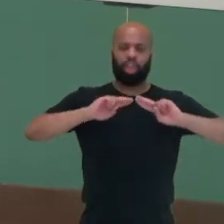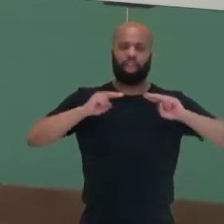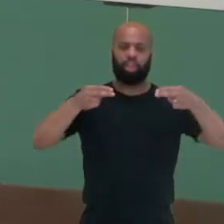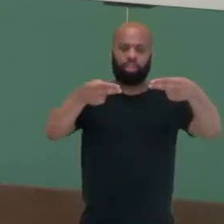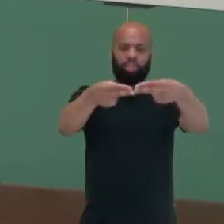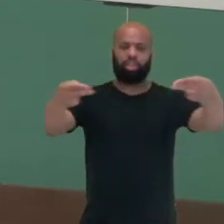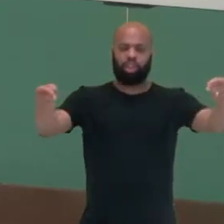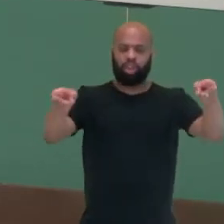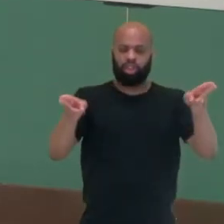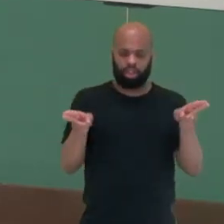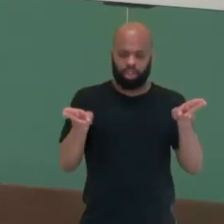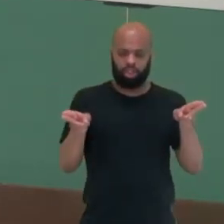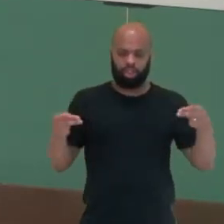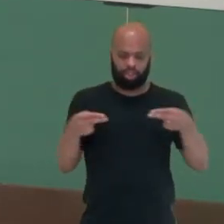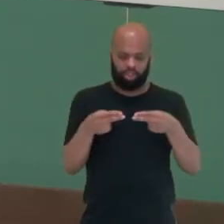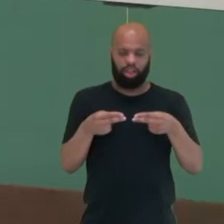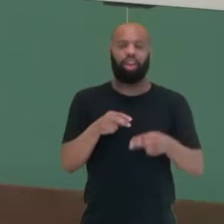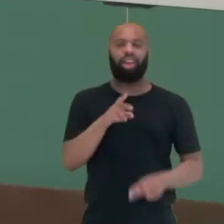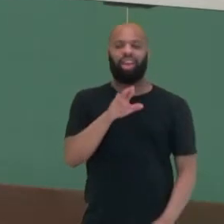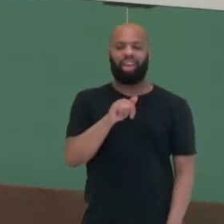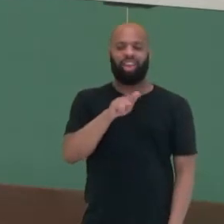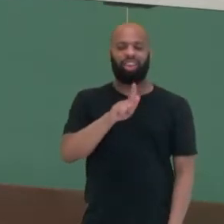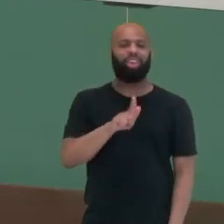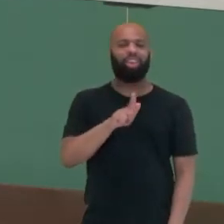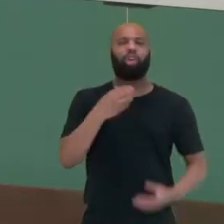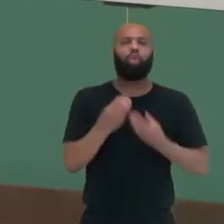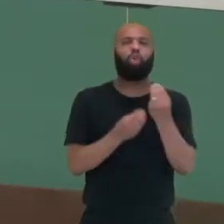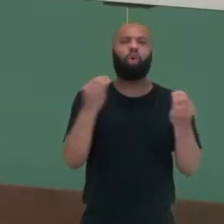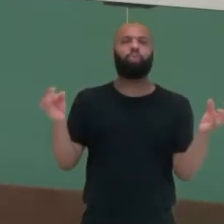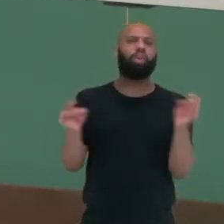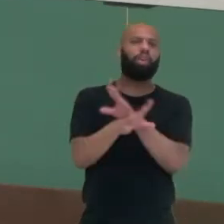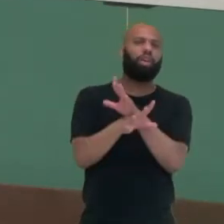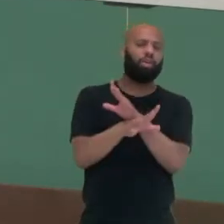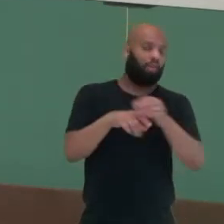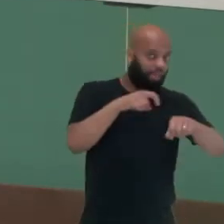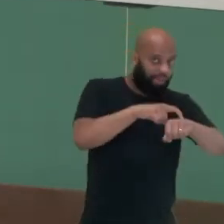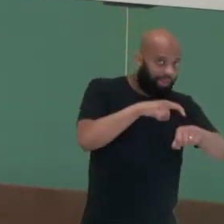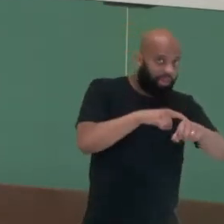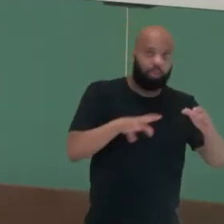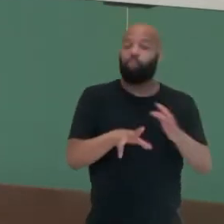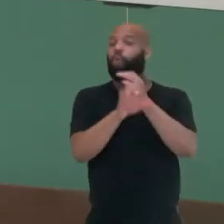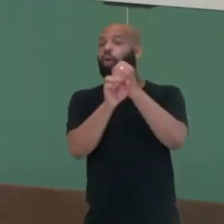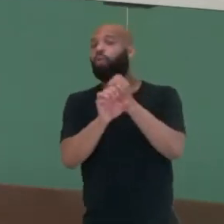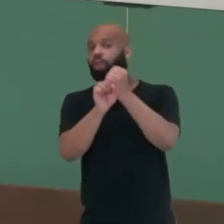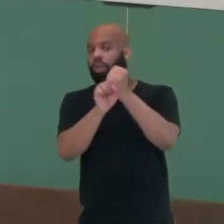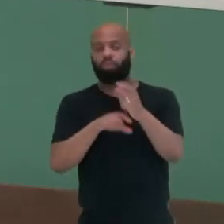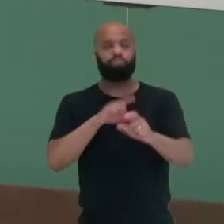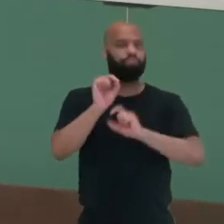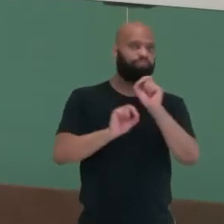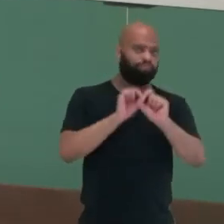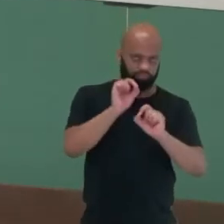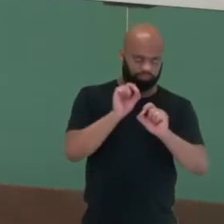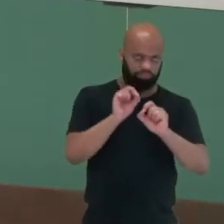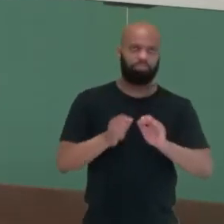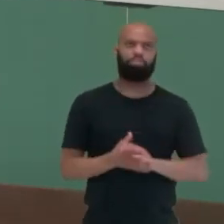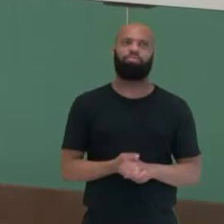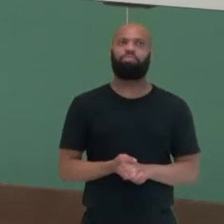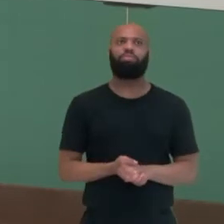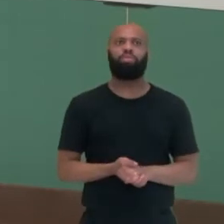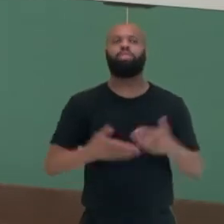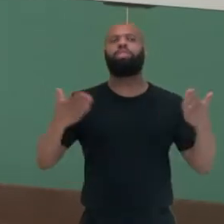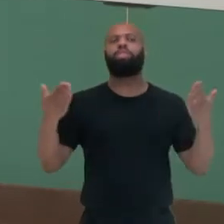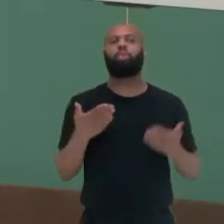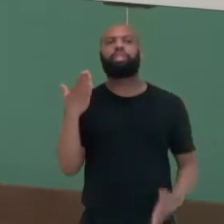acaba? Acaba com pontuação ou com o tempo? O que vocês acham? Vamos lá.